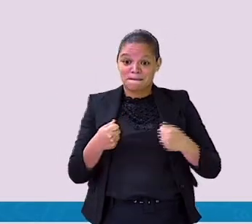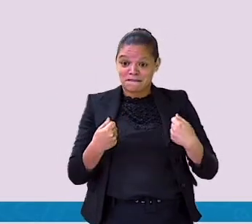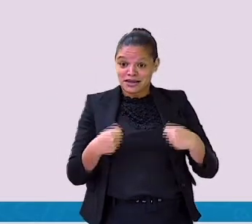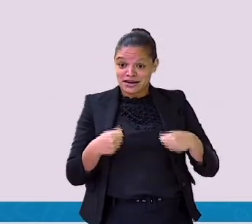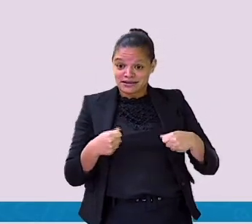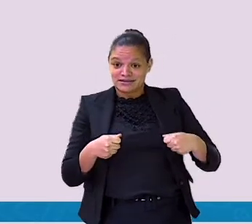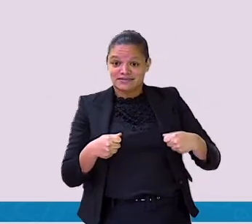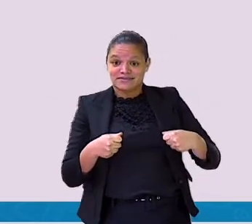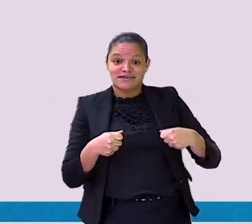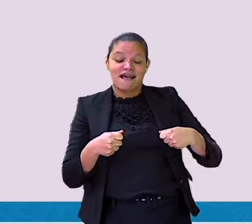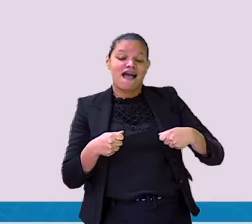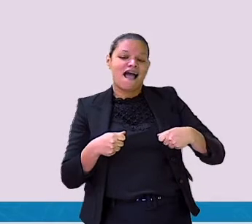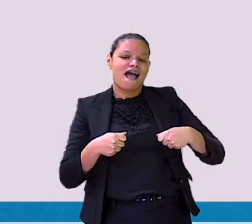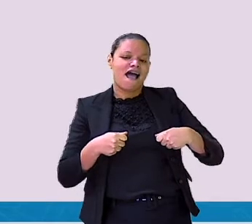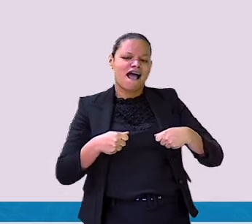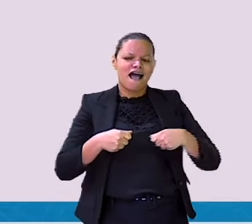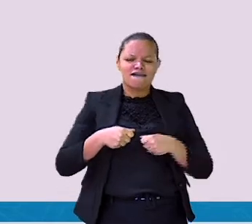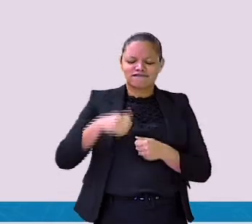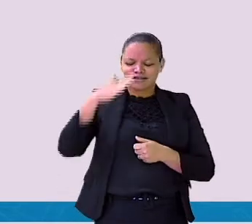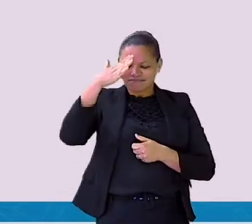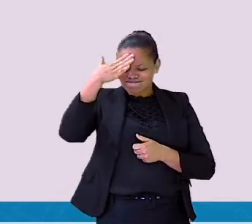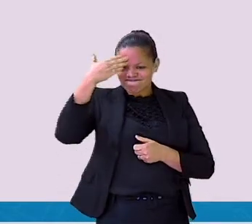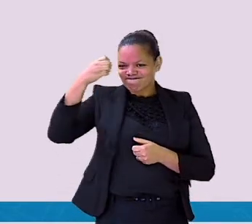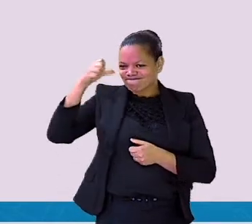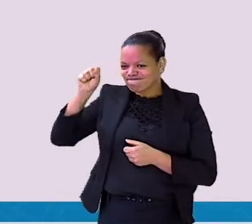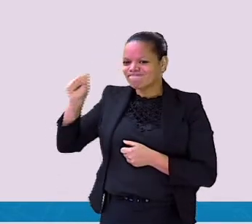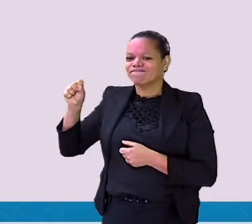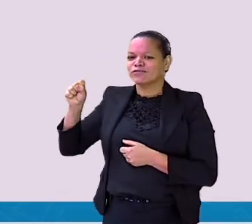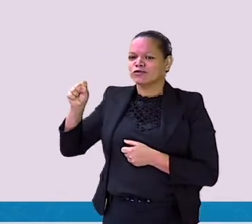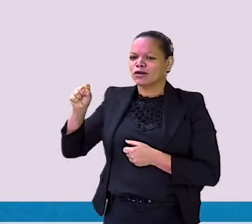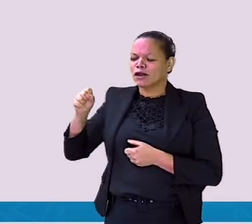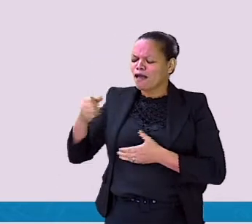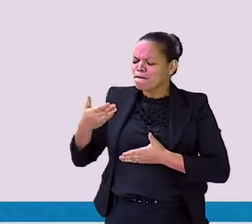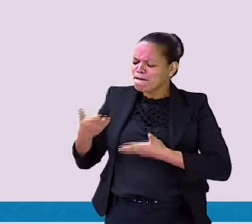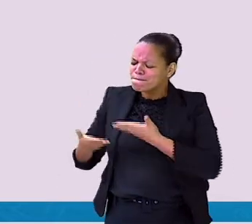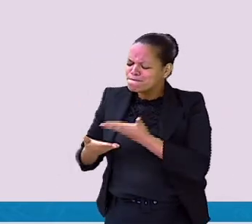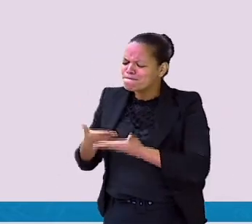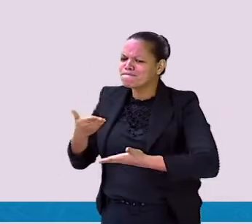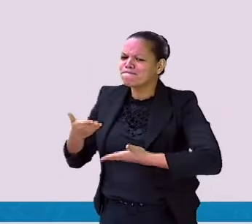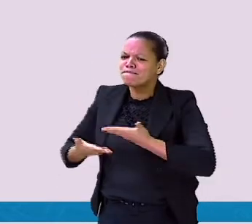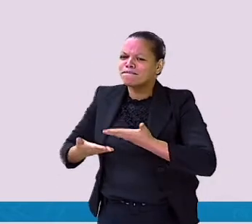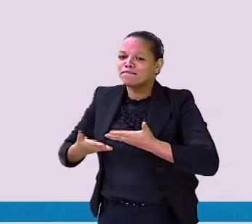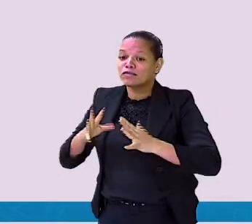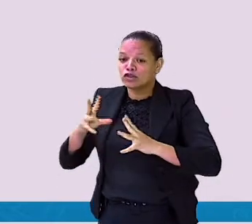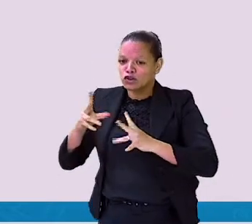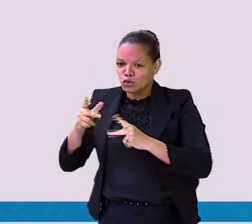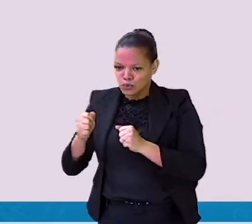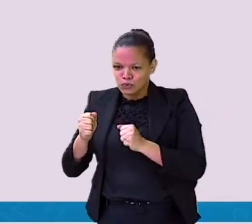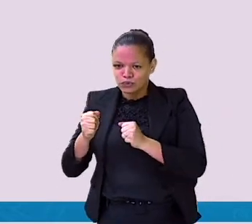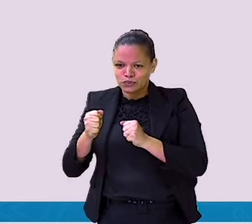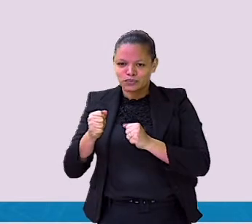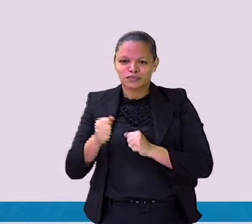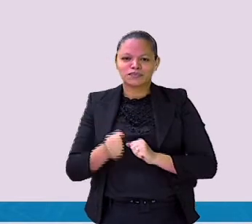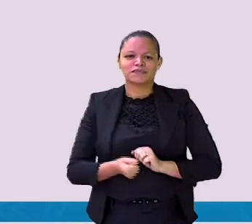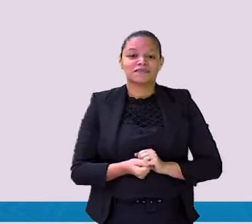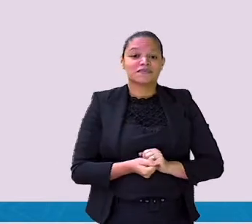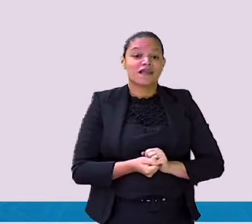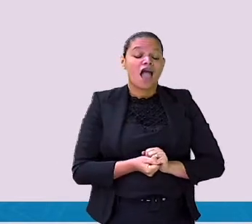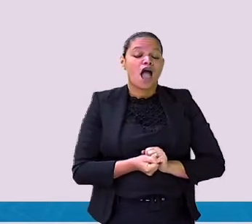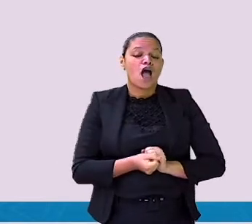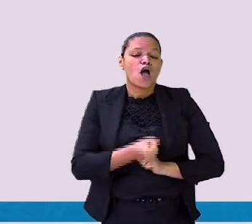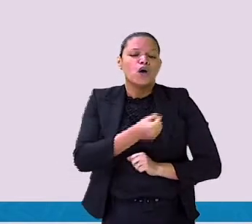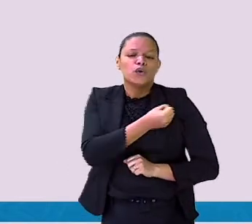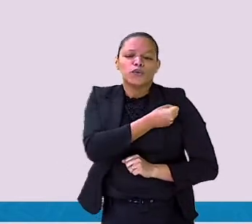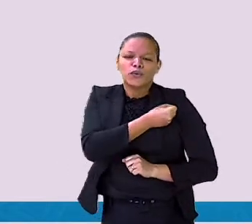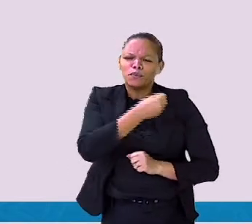nessa sala, tinha que ter muita sabedoria. Vamos à nossa próxima, ó. O que o